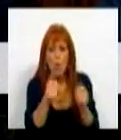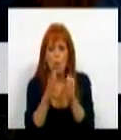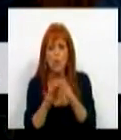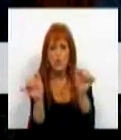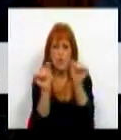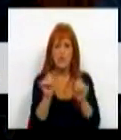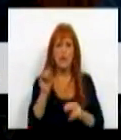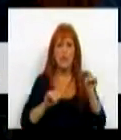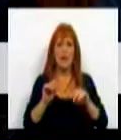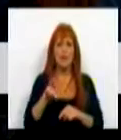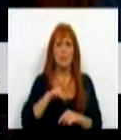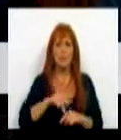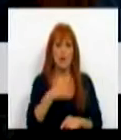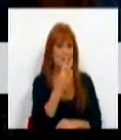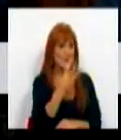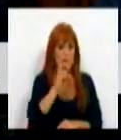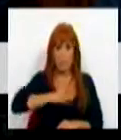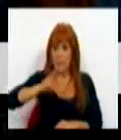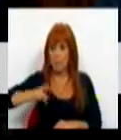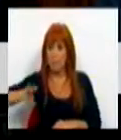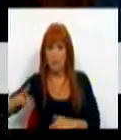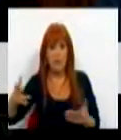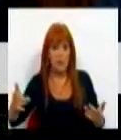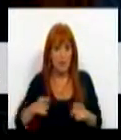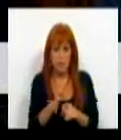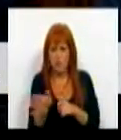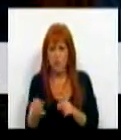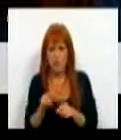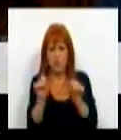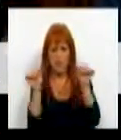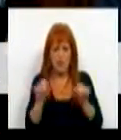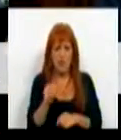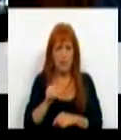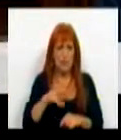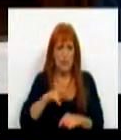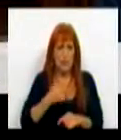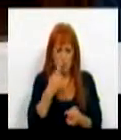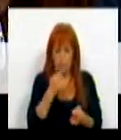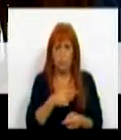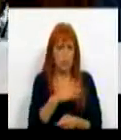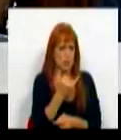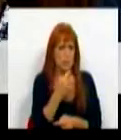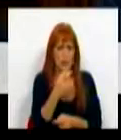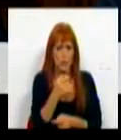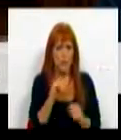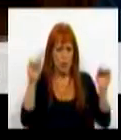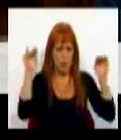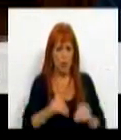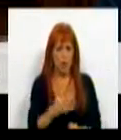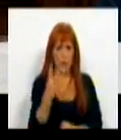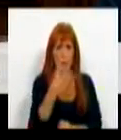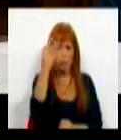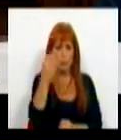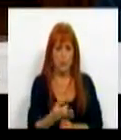do sistema bancário português foi 3 bilhões. Portanto, 3 bilhões foi o desvio para o sistema bancário português. Foi uma coisa muito significativa. 2012 foi uma queda de